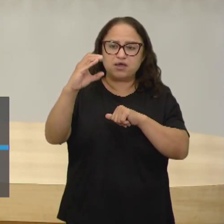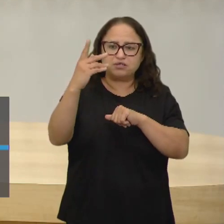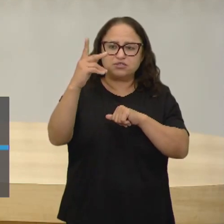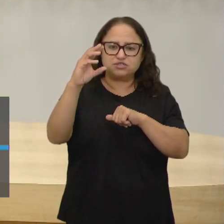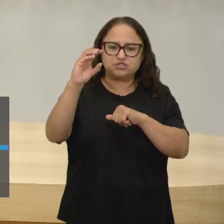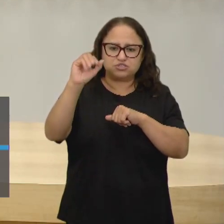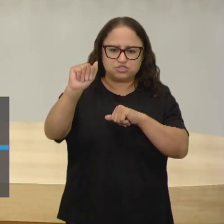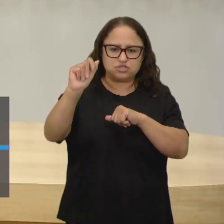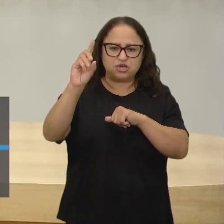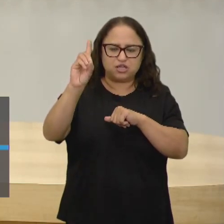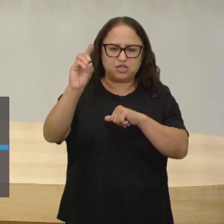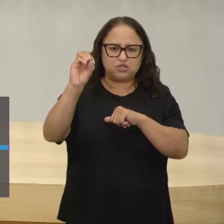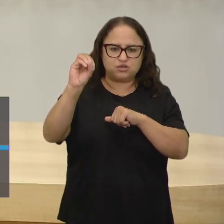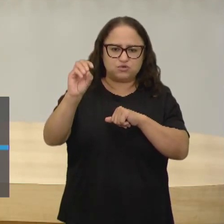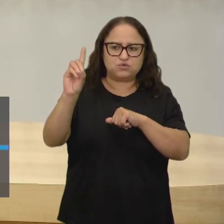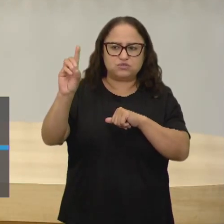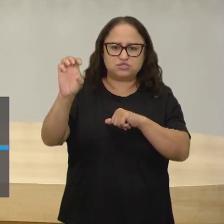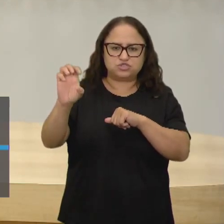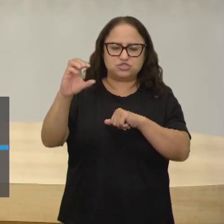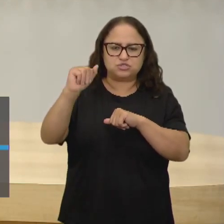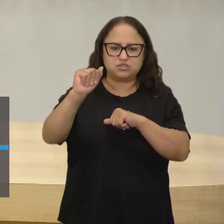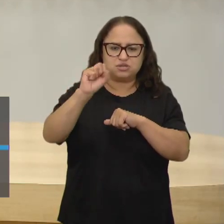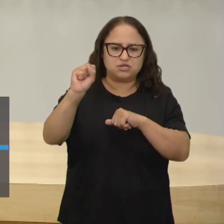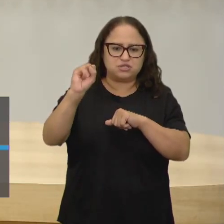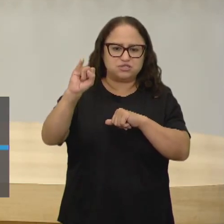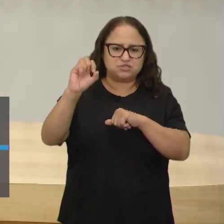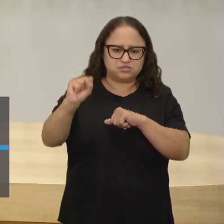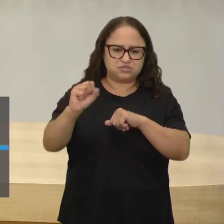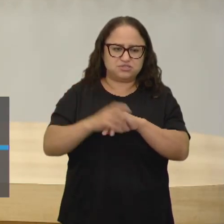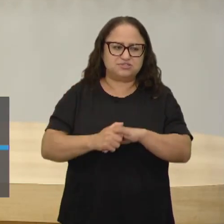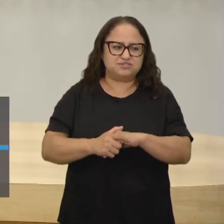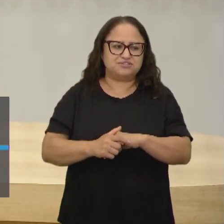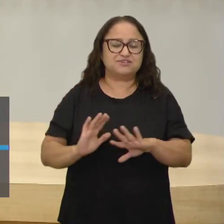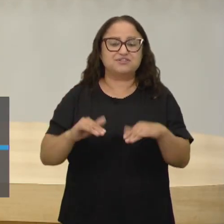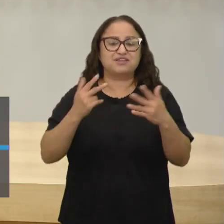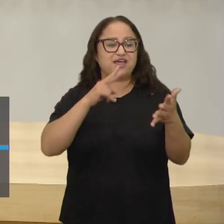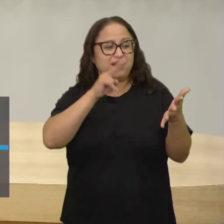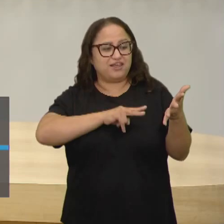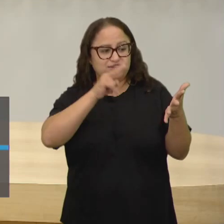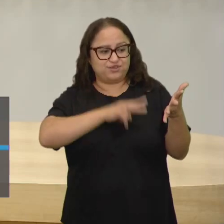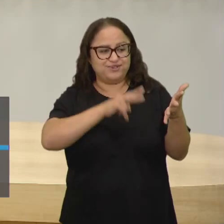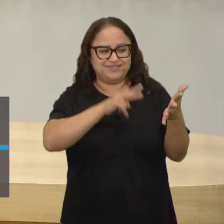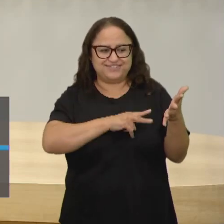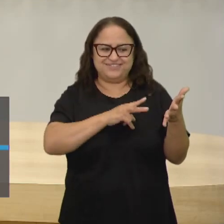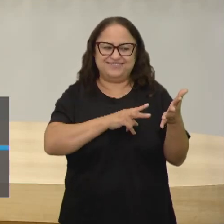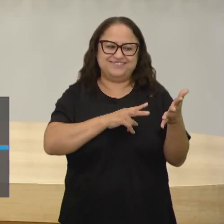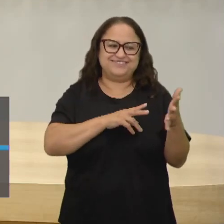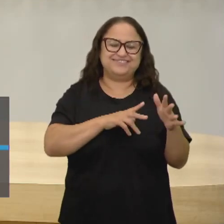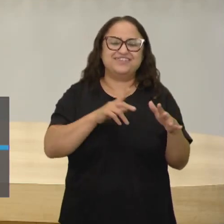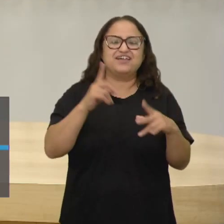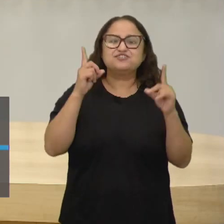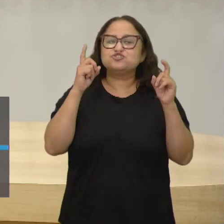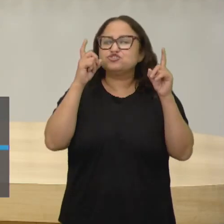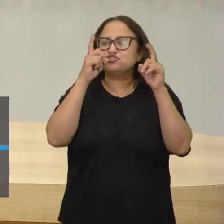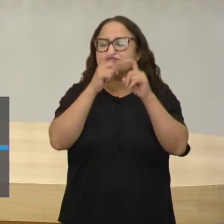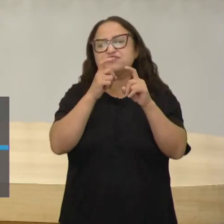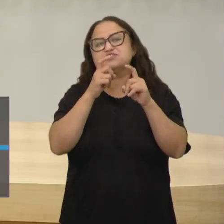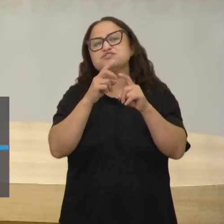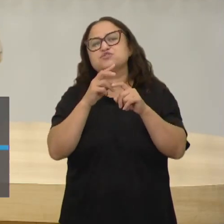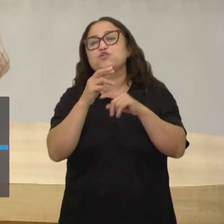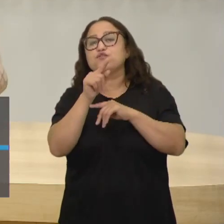você não sai dessa travessia, né, que é a leitura de Machado de Assis. Dificilmente você não